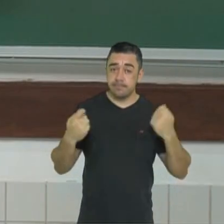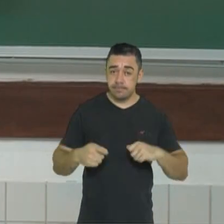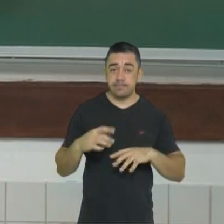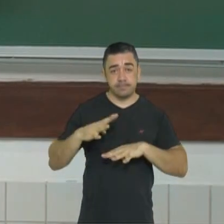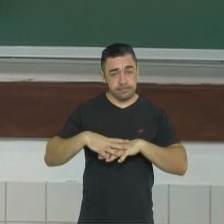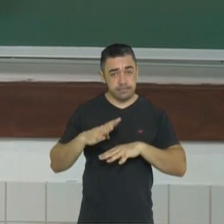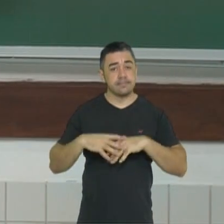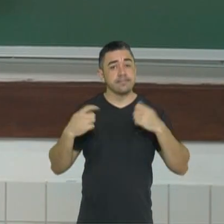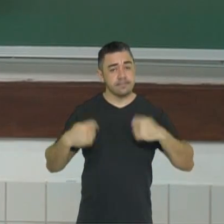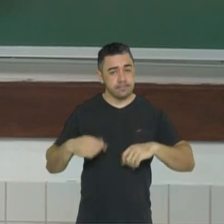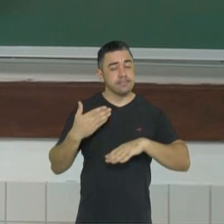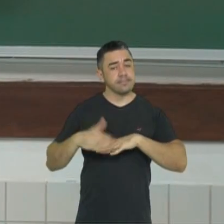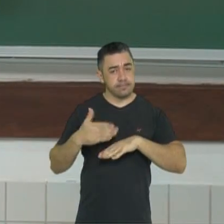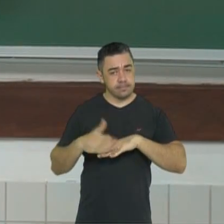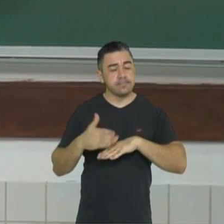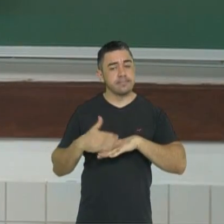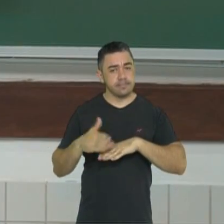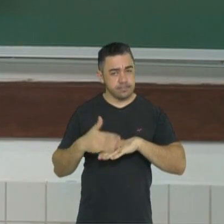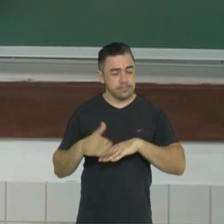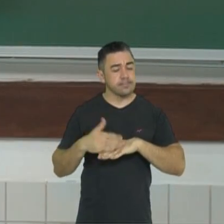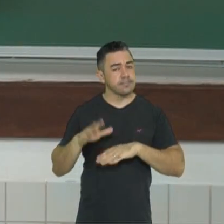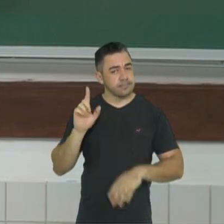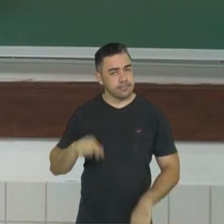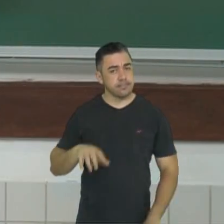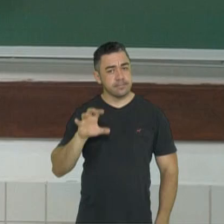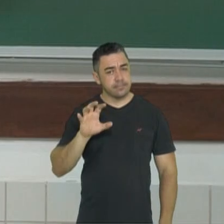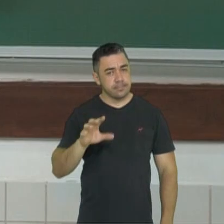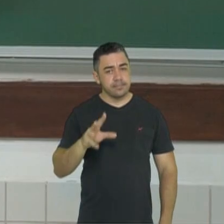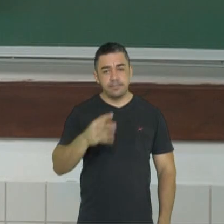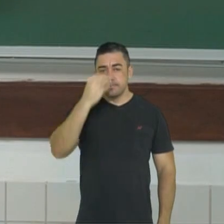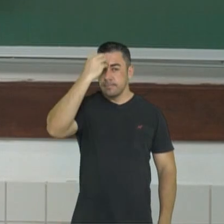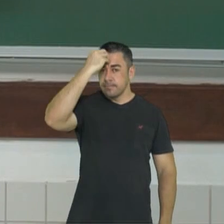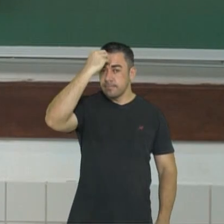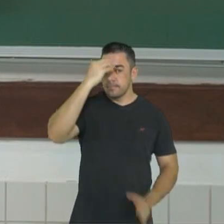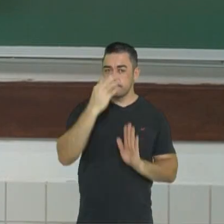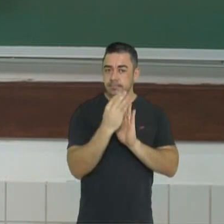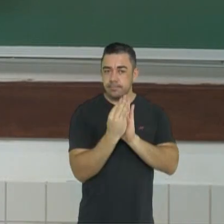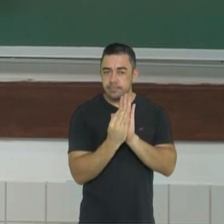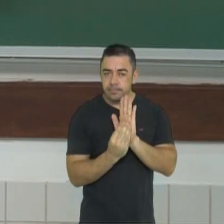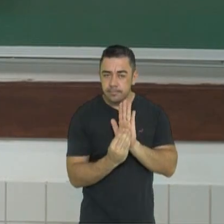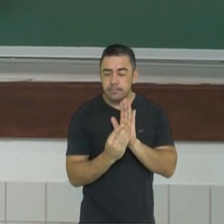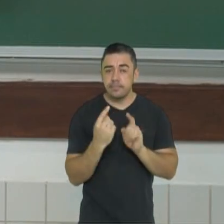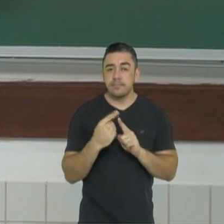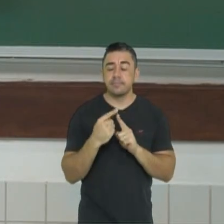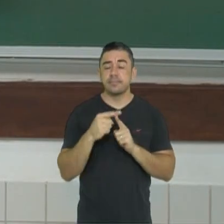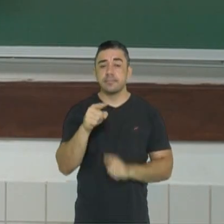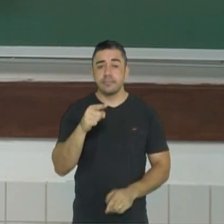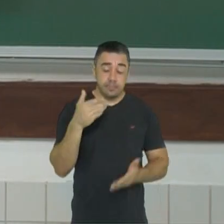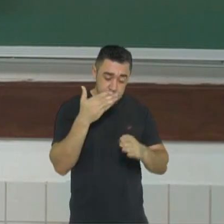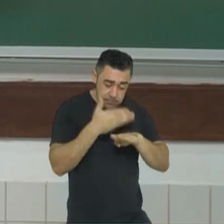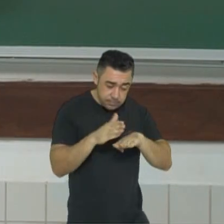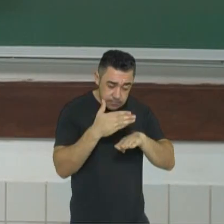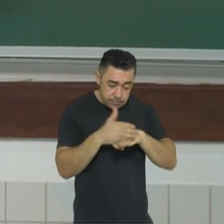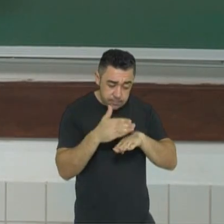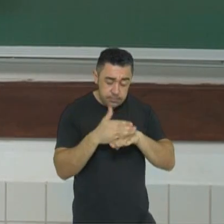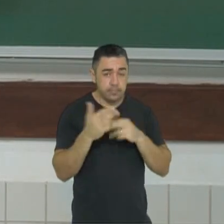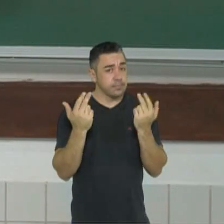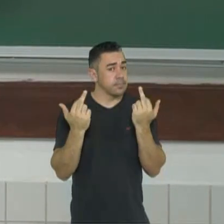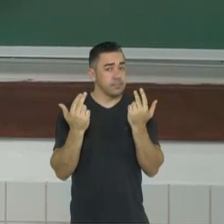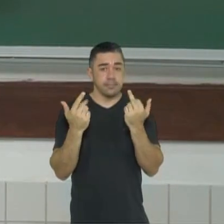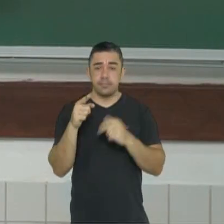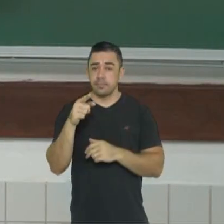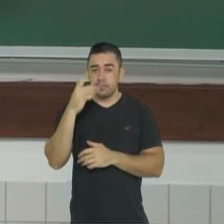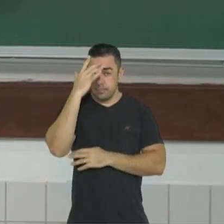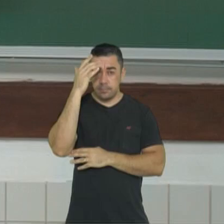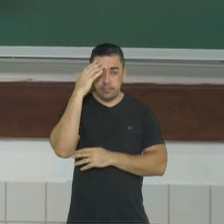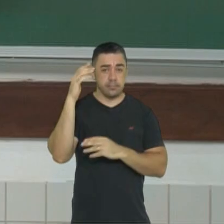tem que praticar até que fazer exercício é uma forma de você fixar o conteúdo que quanto mais você for pra eu crio